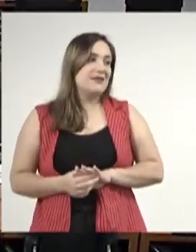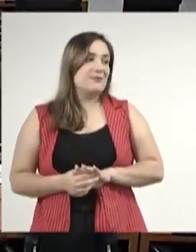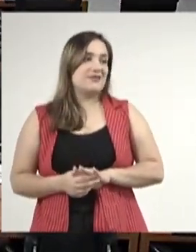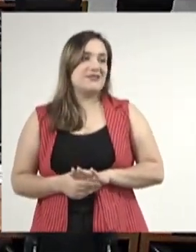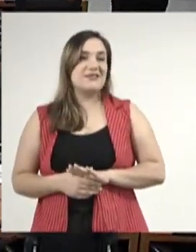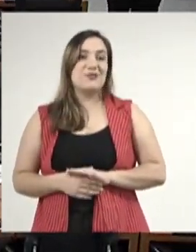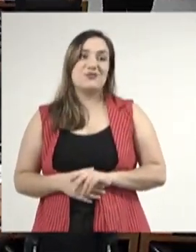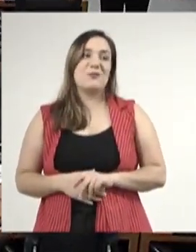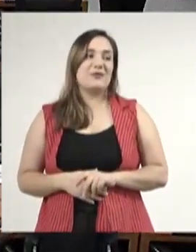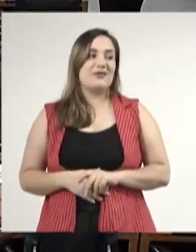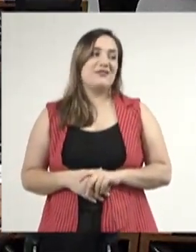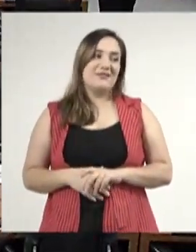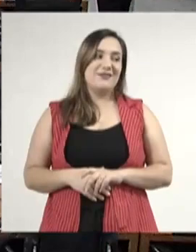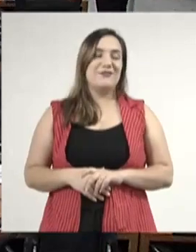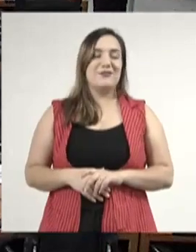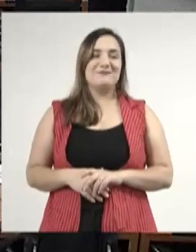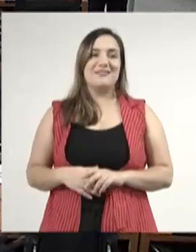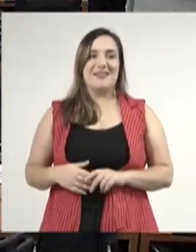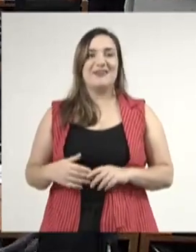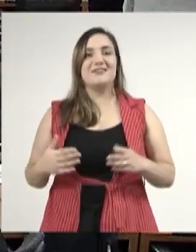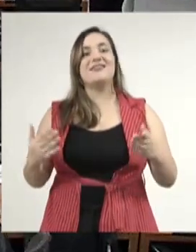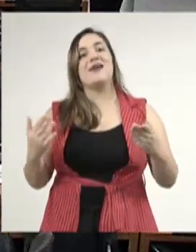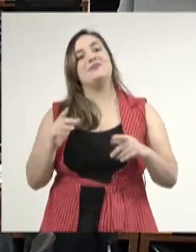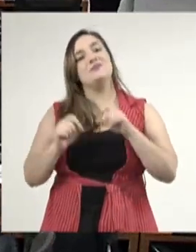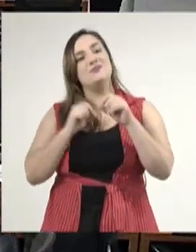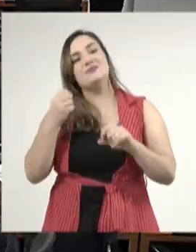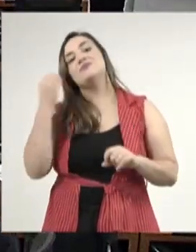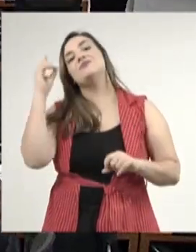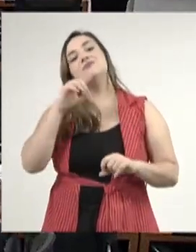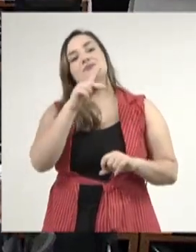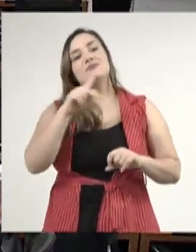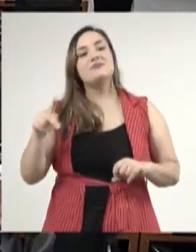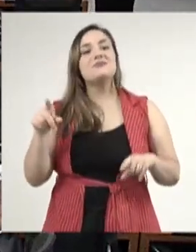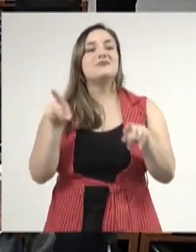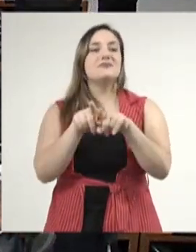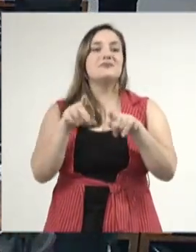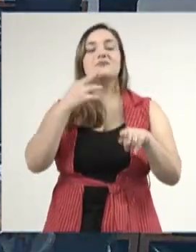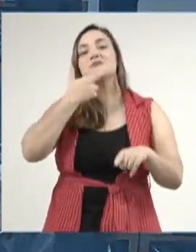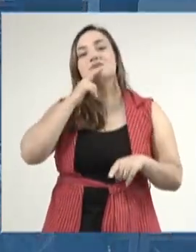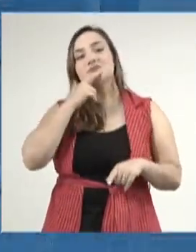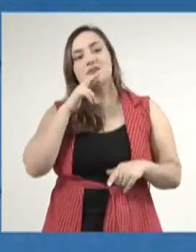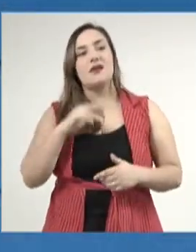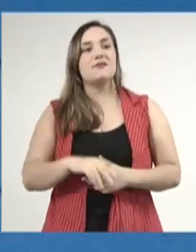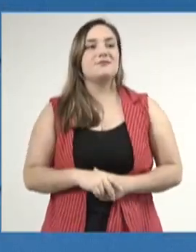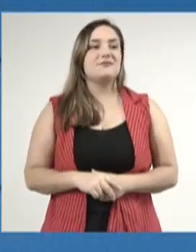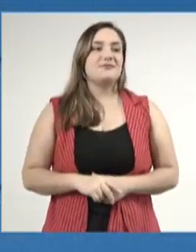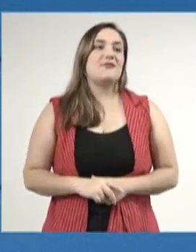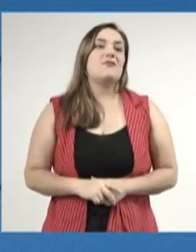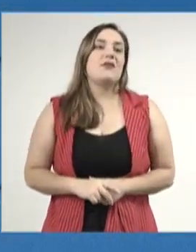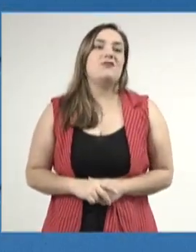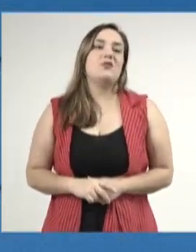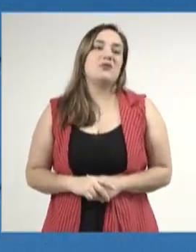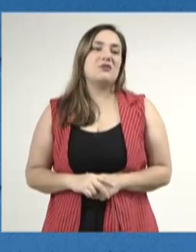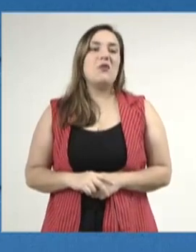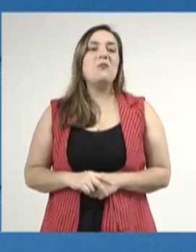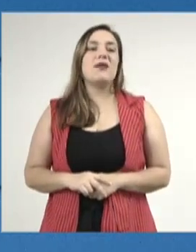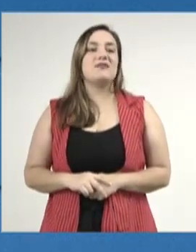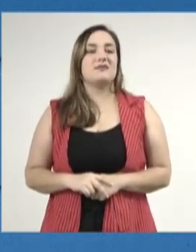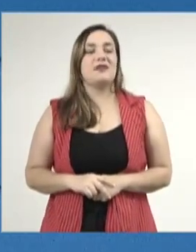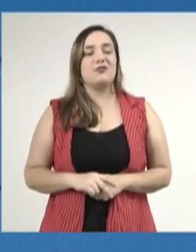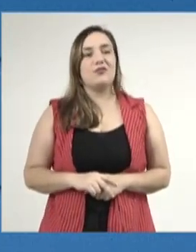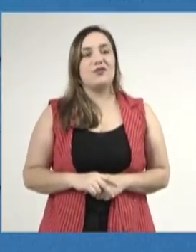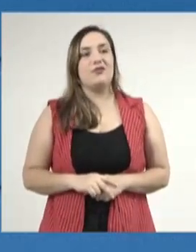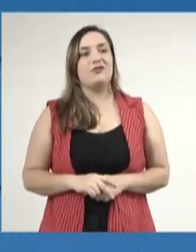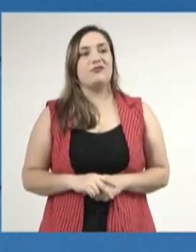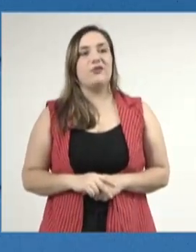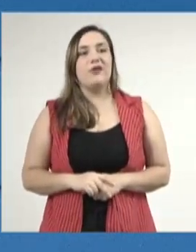Muito bom dia, senhor presidente, deputado Renato Câmara, presidente em exercício. Muito bom dia, os nobres pares. Muito bom dia a